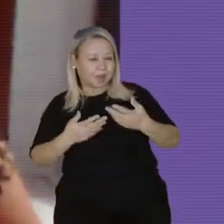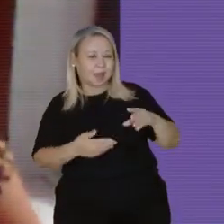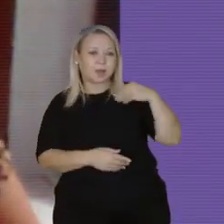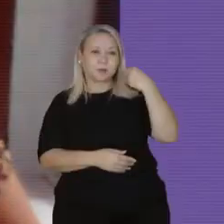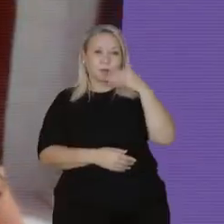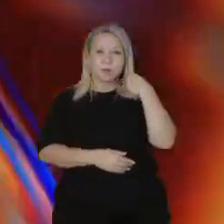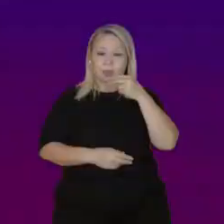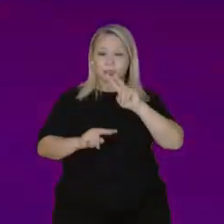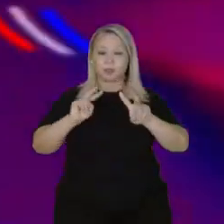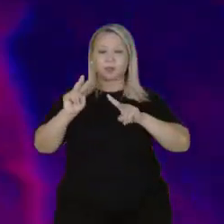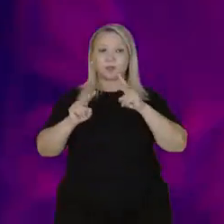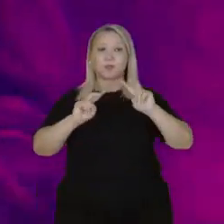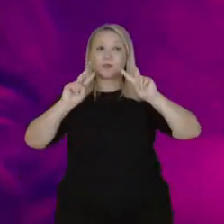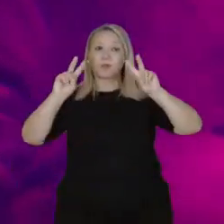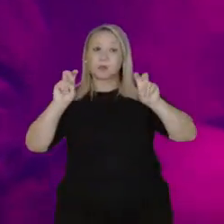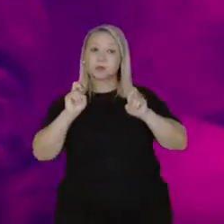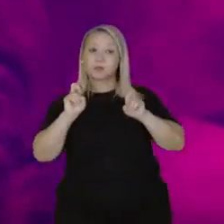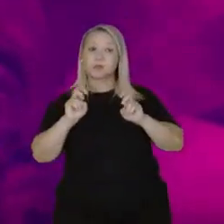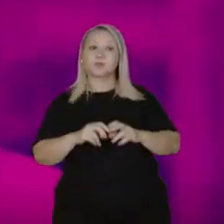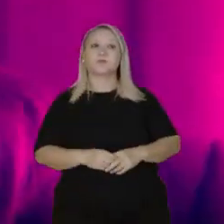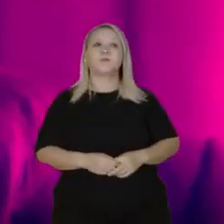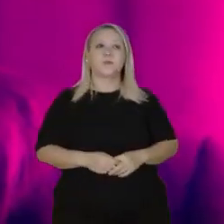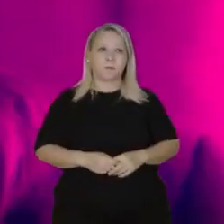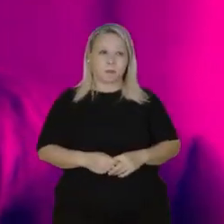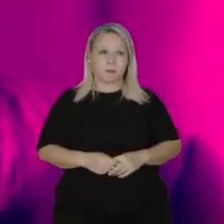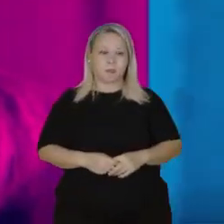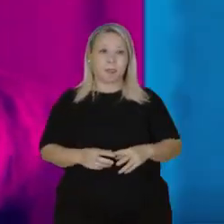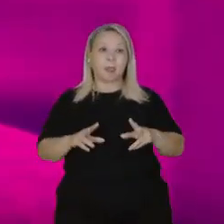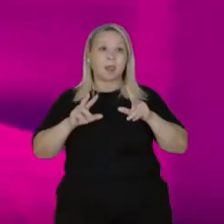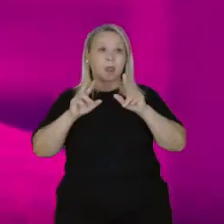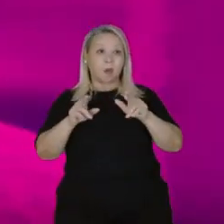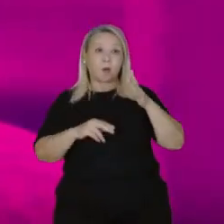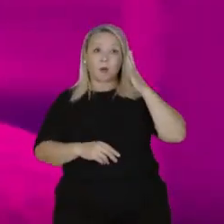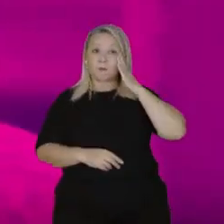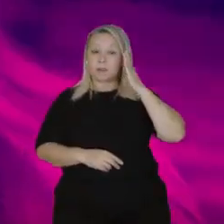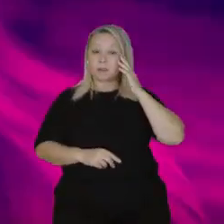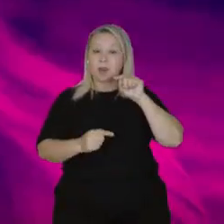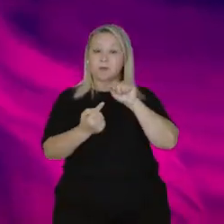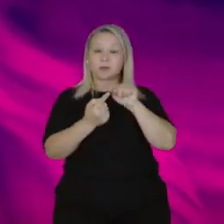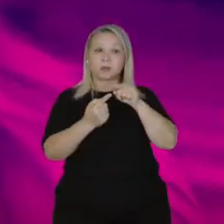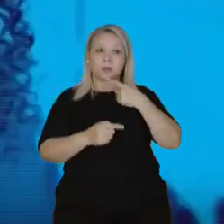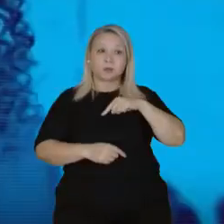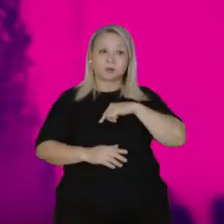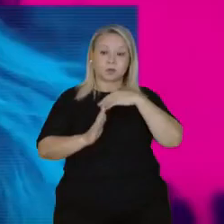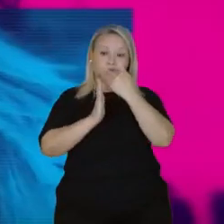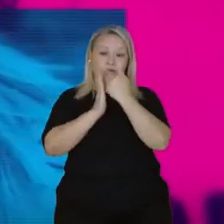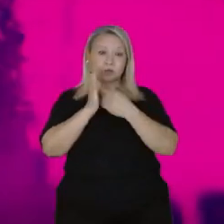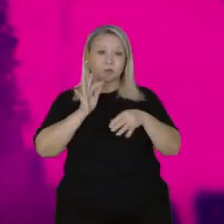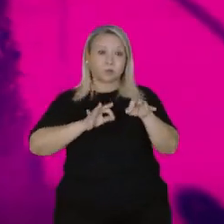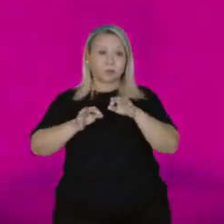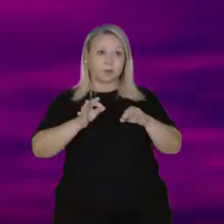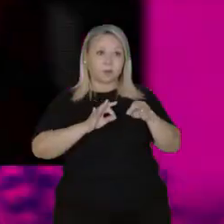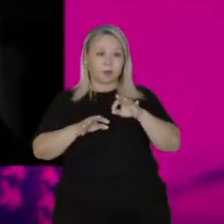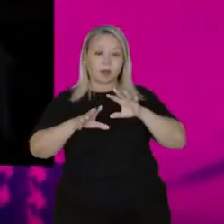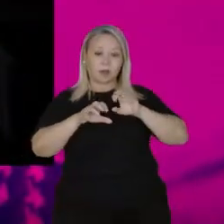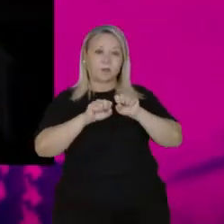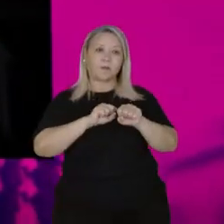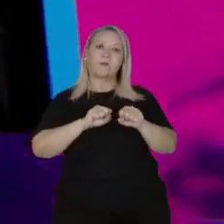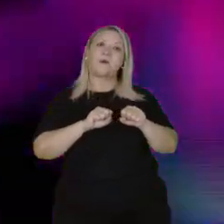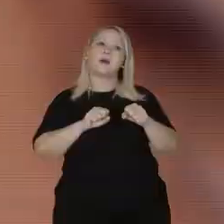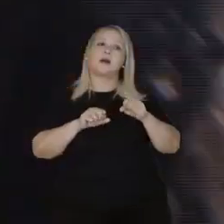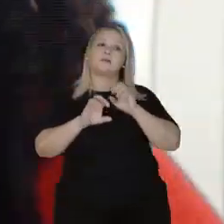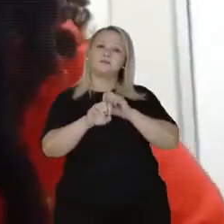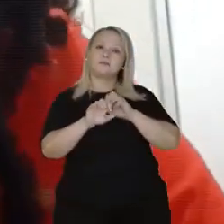assunto. Mas não é só isso. Como você já sabe, o objetivo do nosso programa é preparar e formar mulheres para a